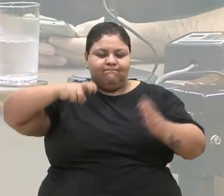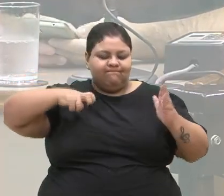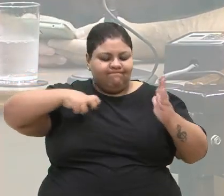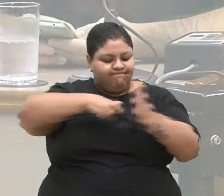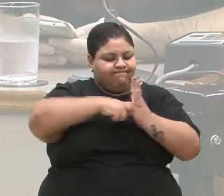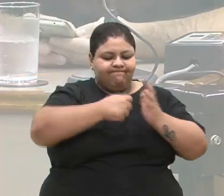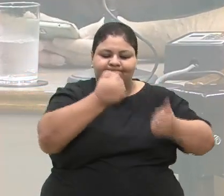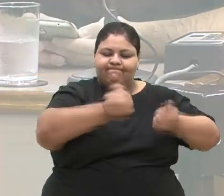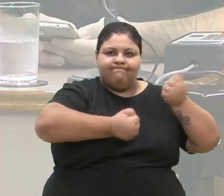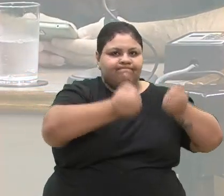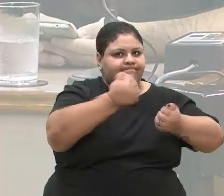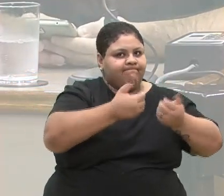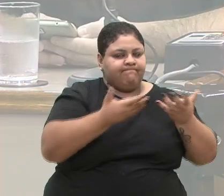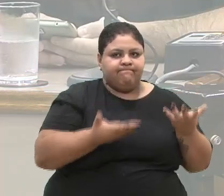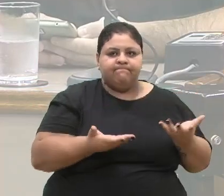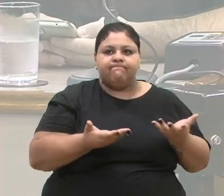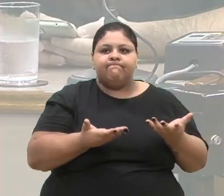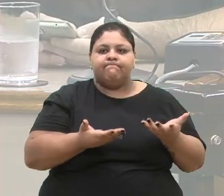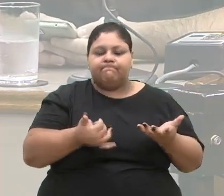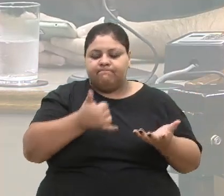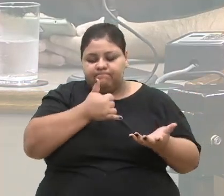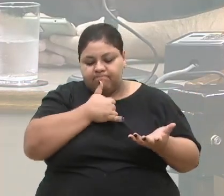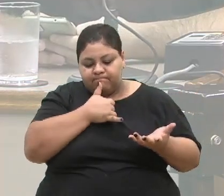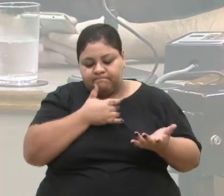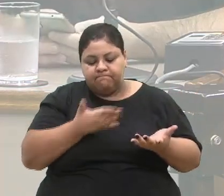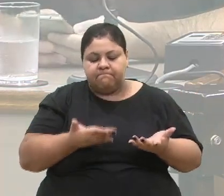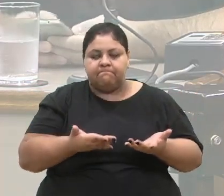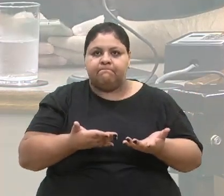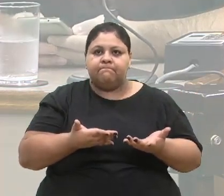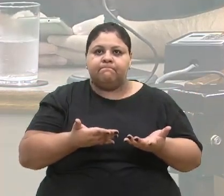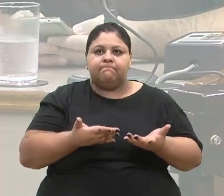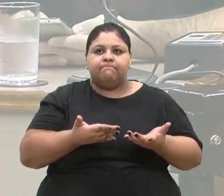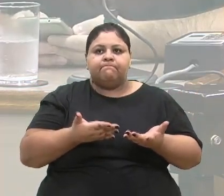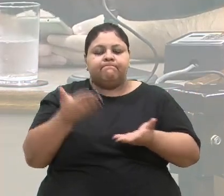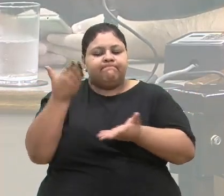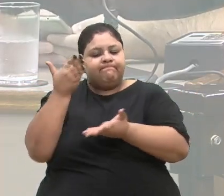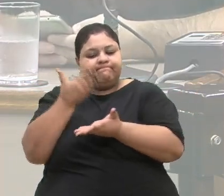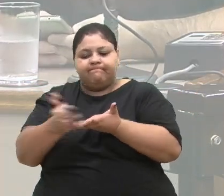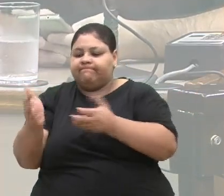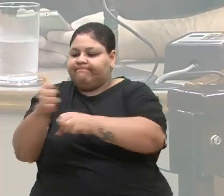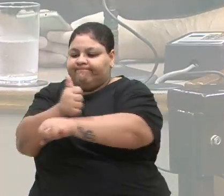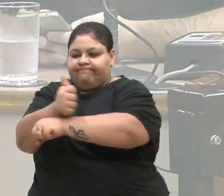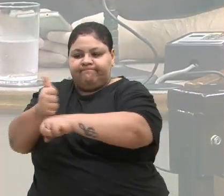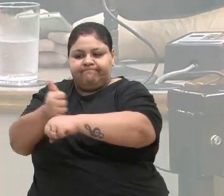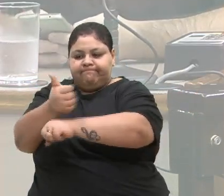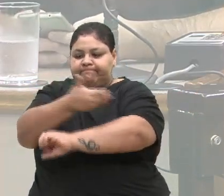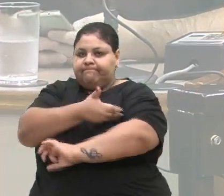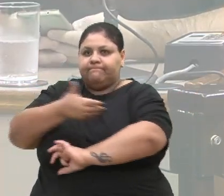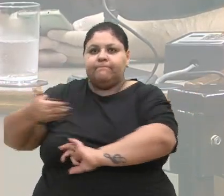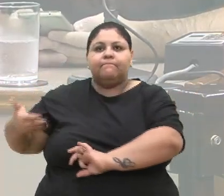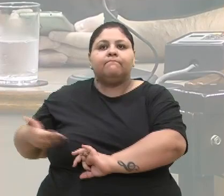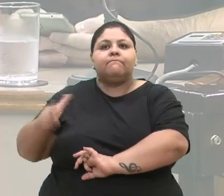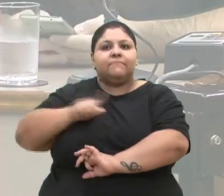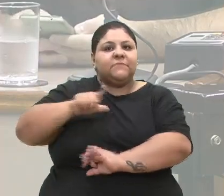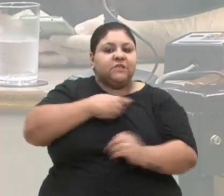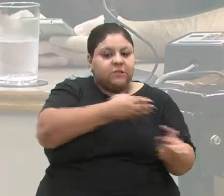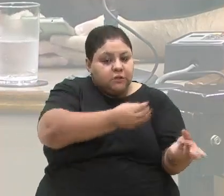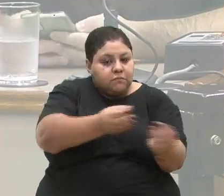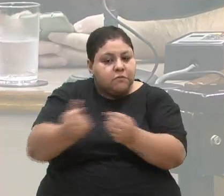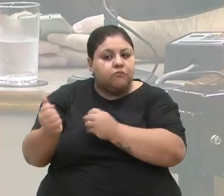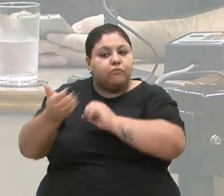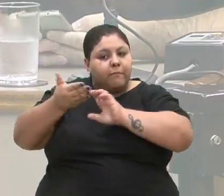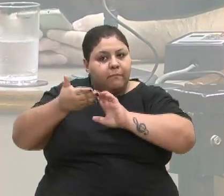trânsito e, infelizmente, perdemos esse agente de segurança pública que ainda tinha muito para